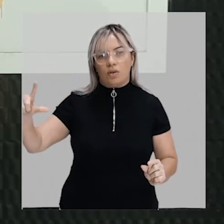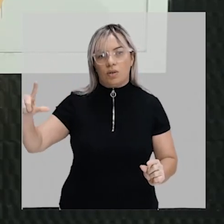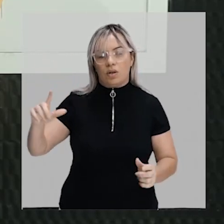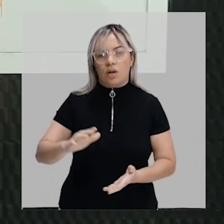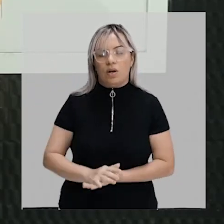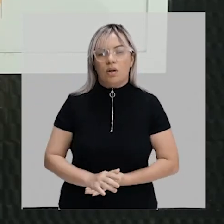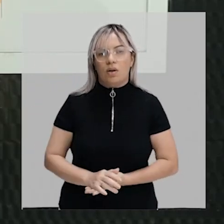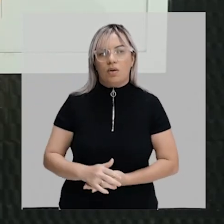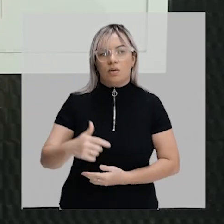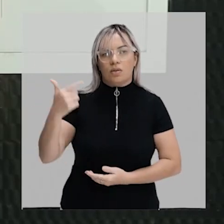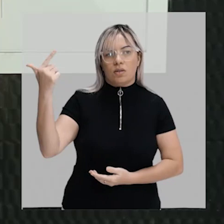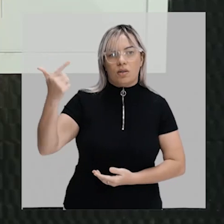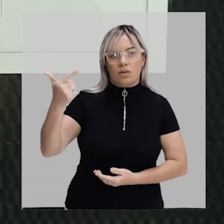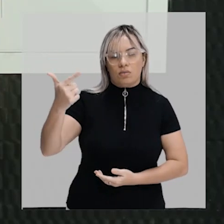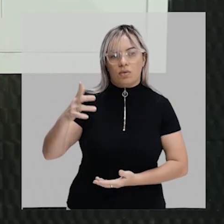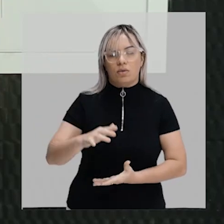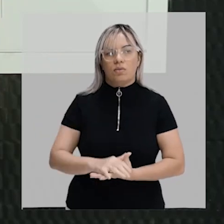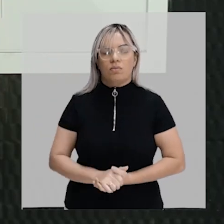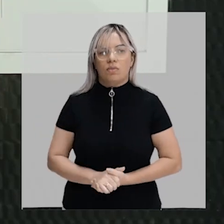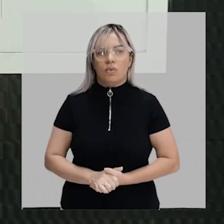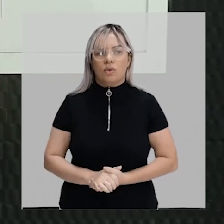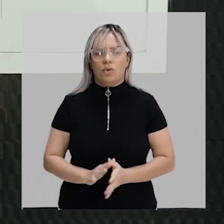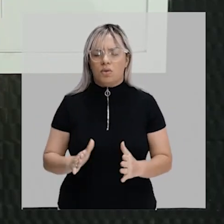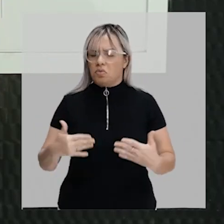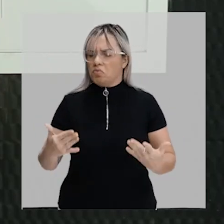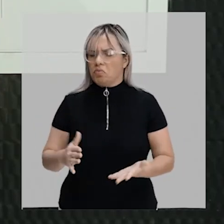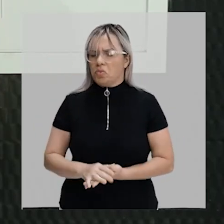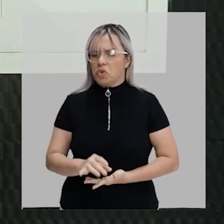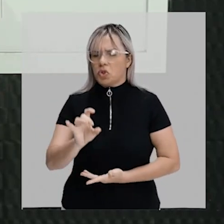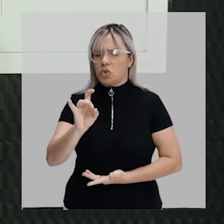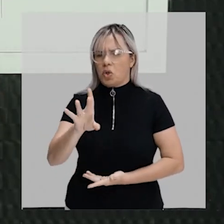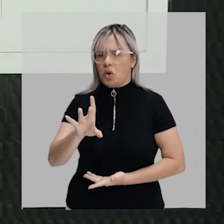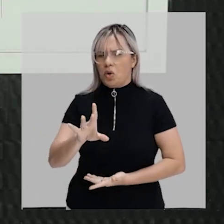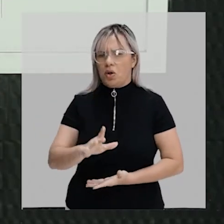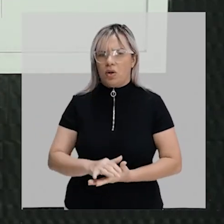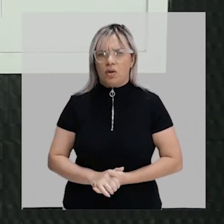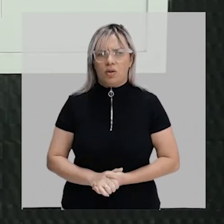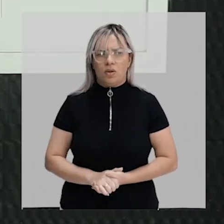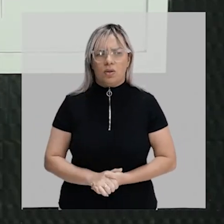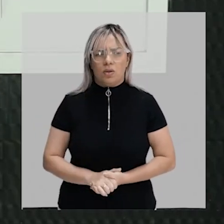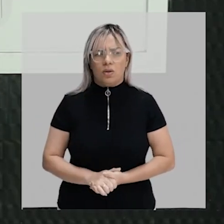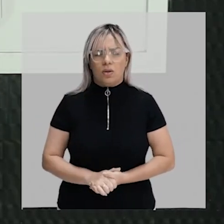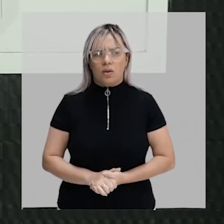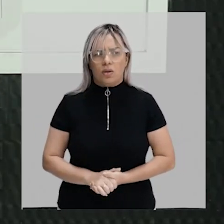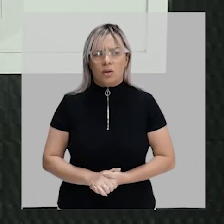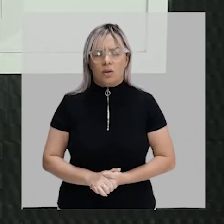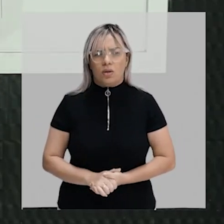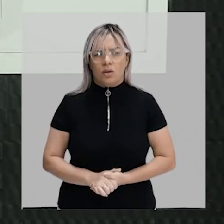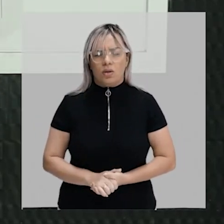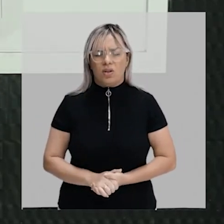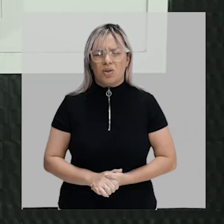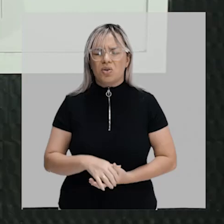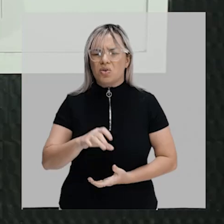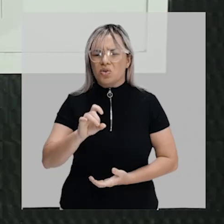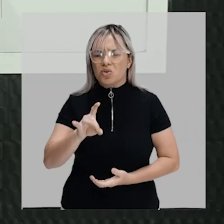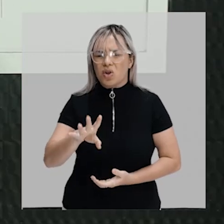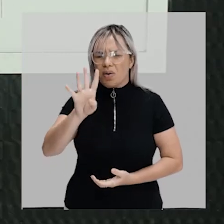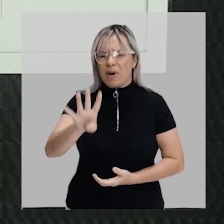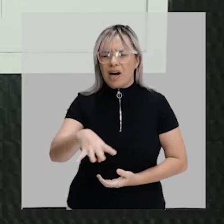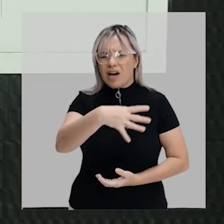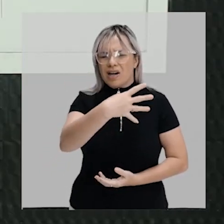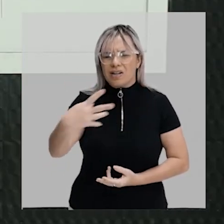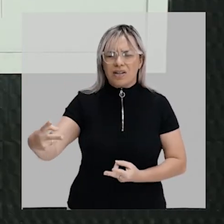certo secundária tá eu só só a matriz quadrada que tem diagonais